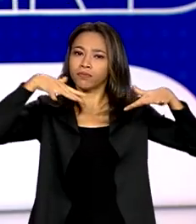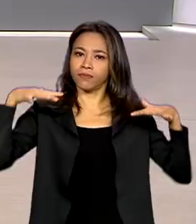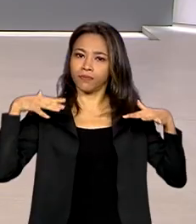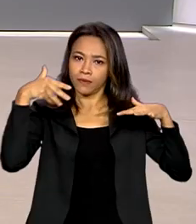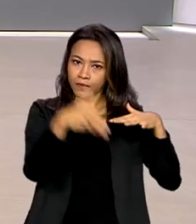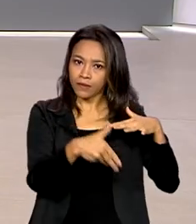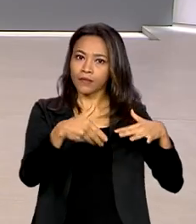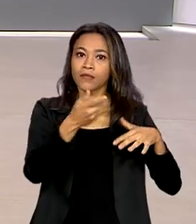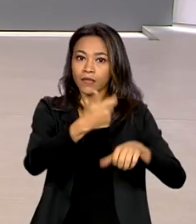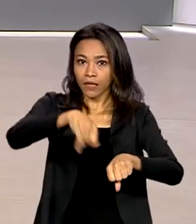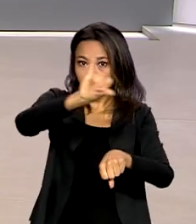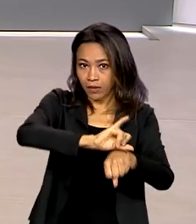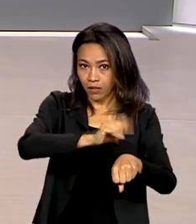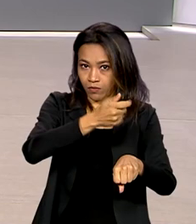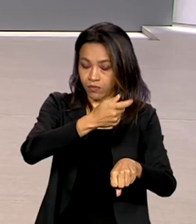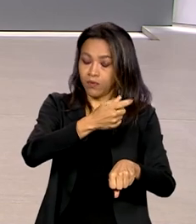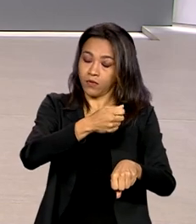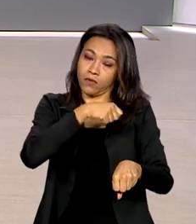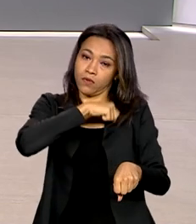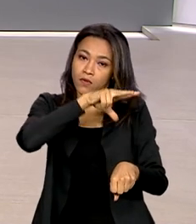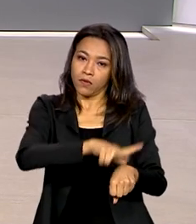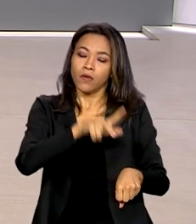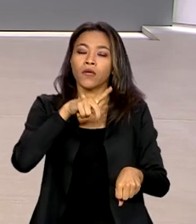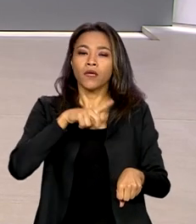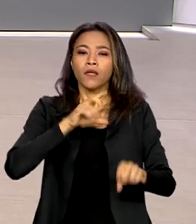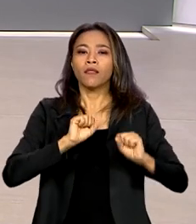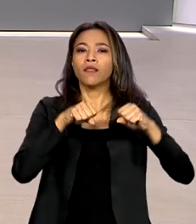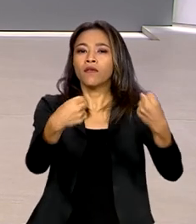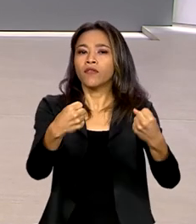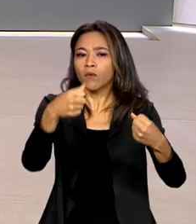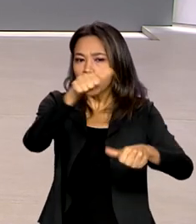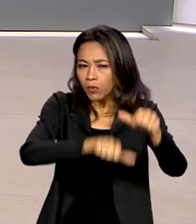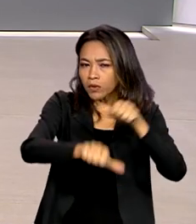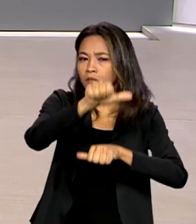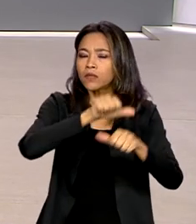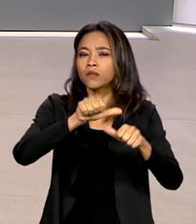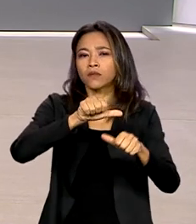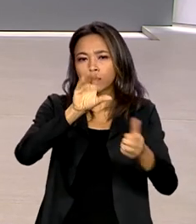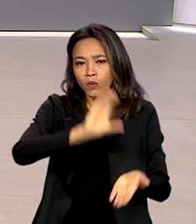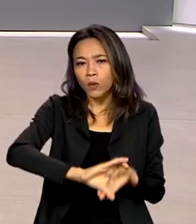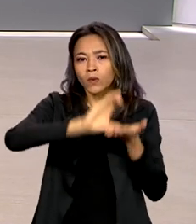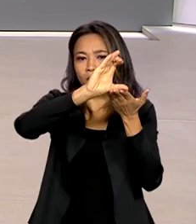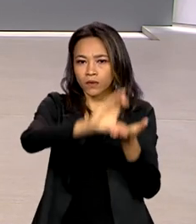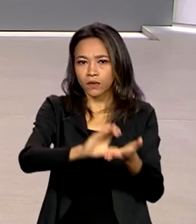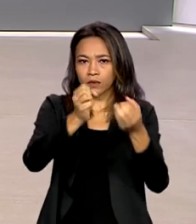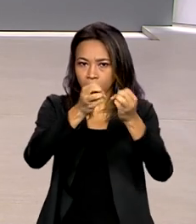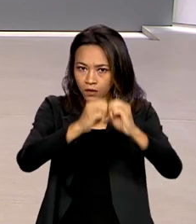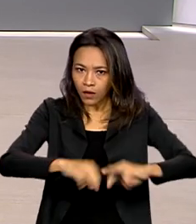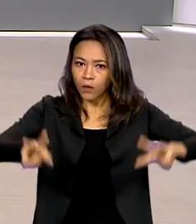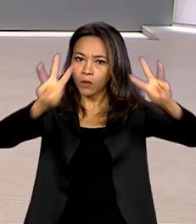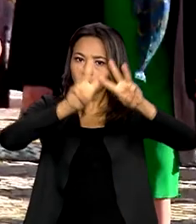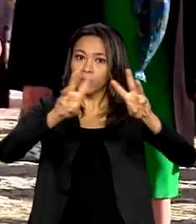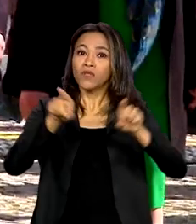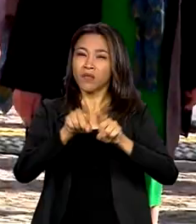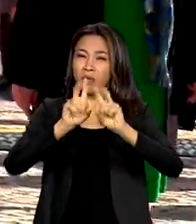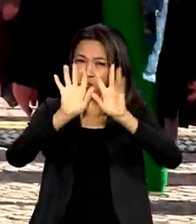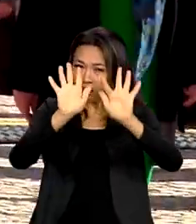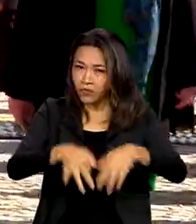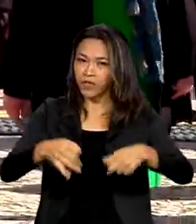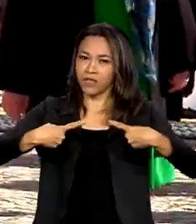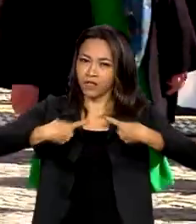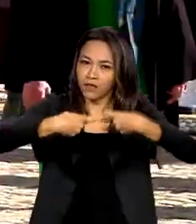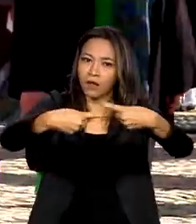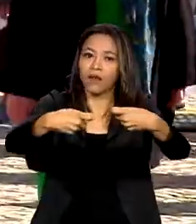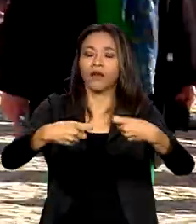Lisboa e defendeu a reforma do Conselho de Segurança da ONU e o fim dos conflitos entre Rússia e Ucrânia.